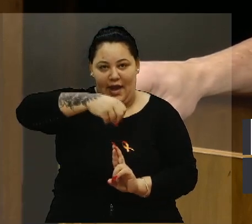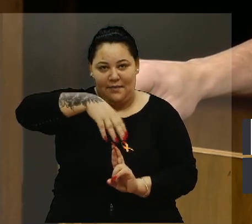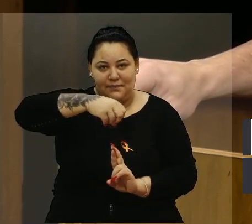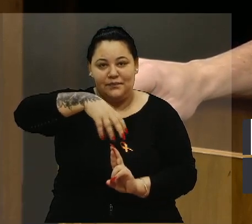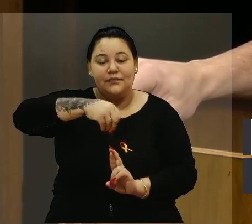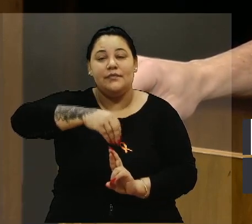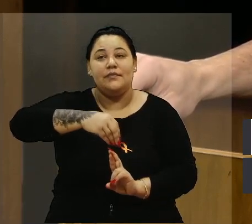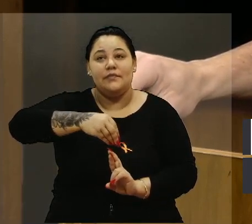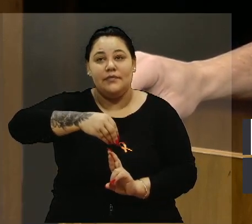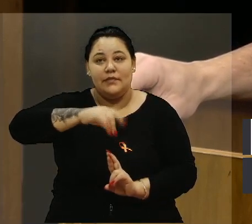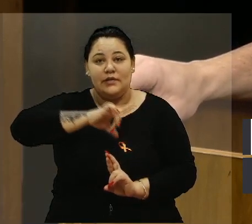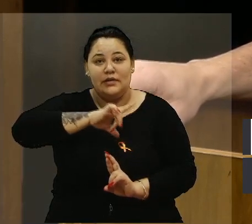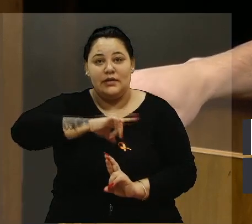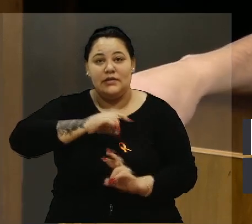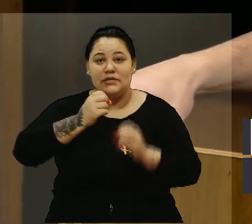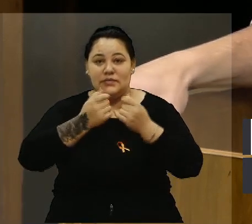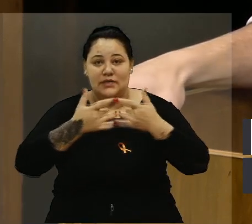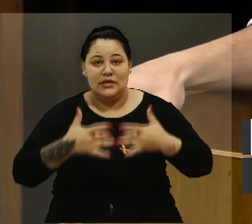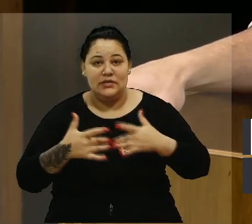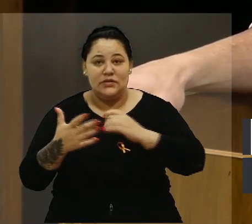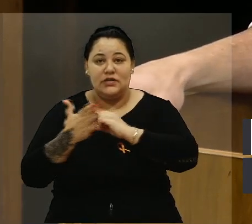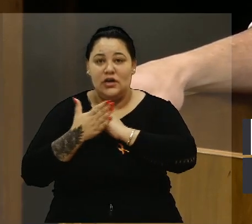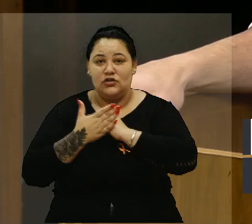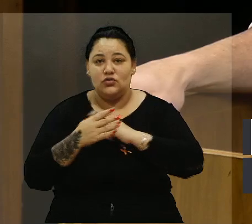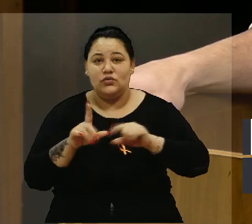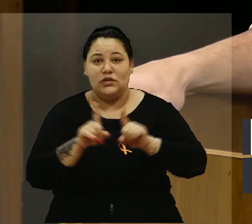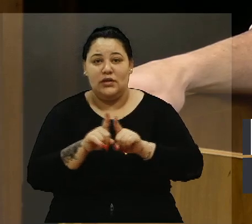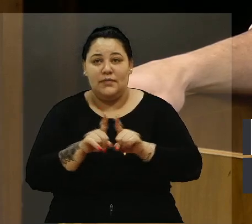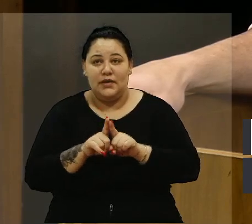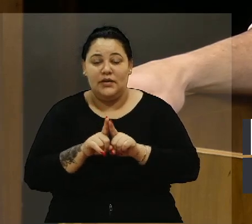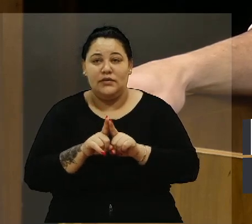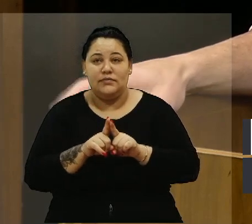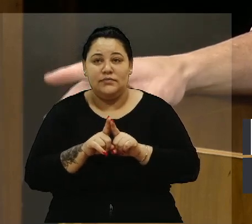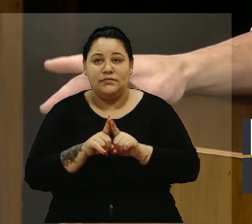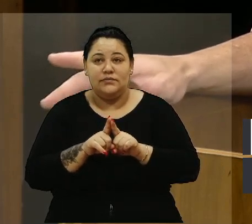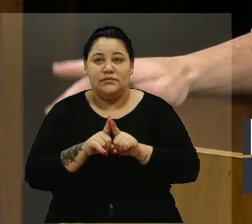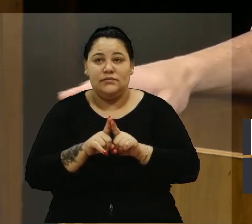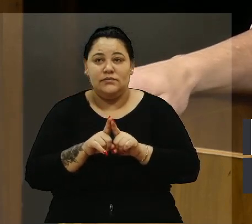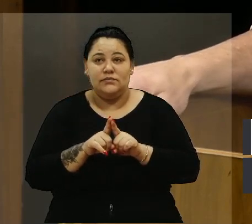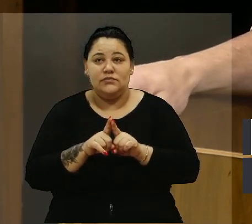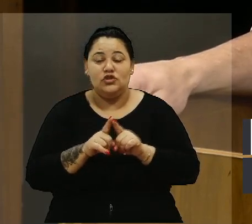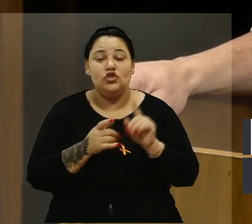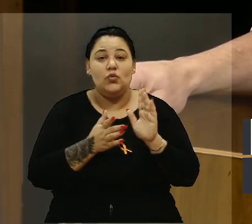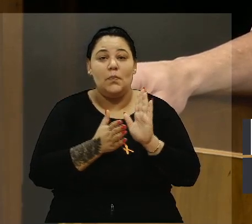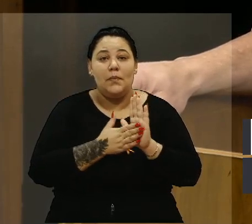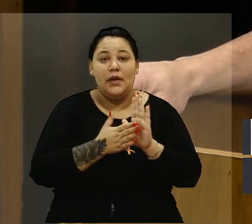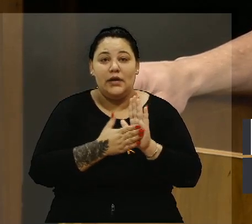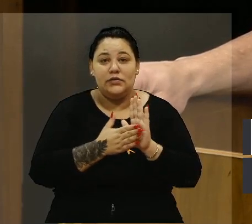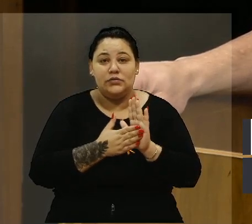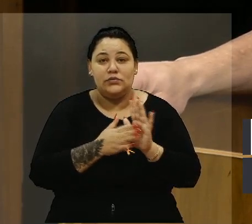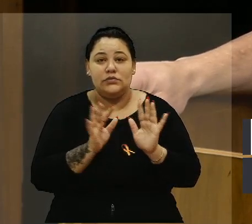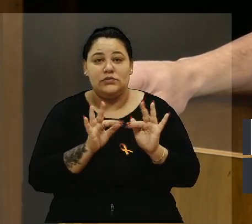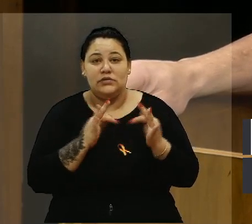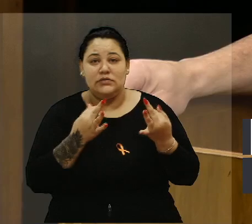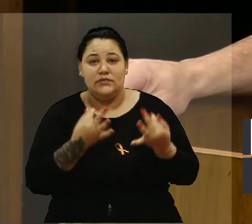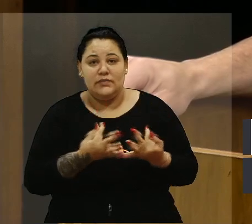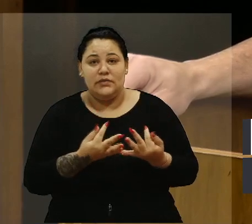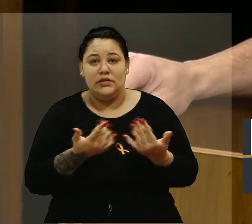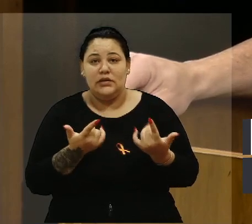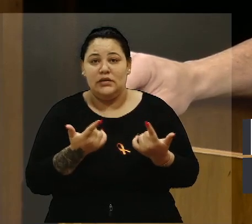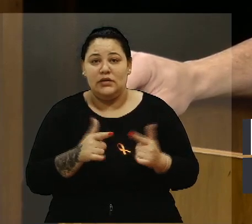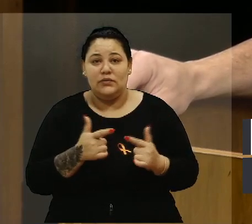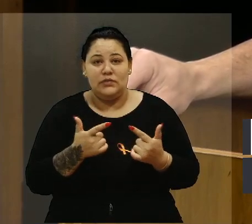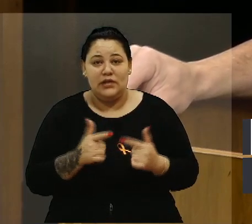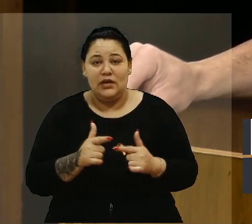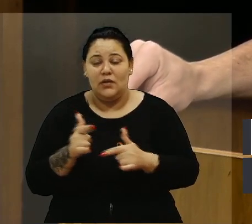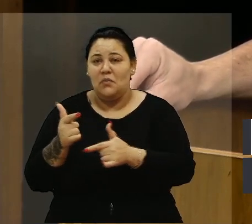explicações ou ajuda no sentido de um plano para que essas famílias não tenham